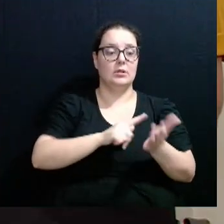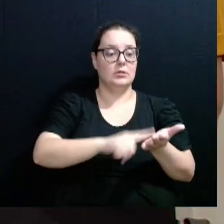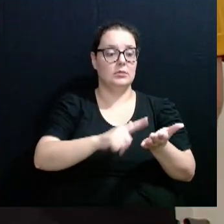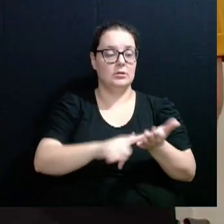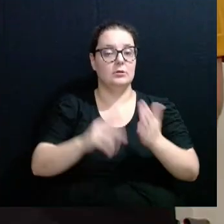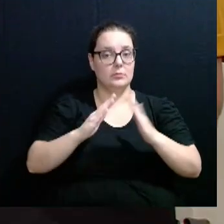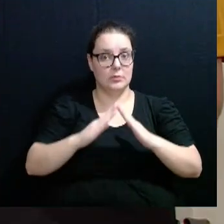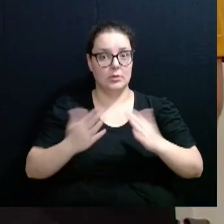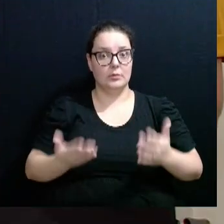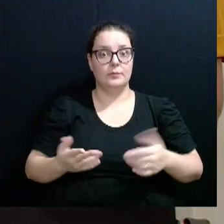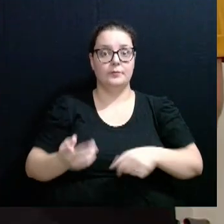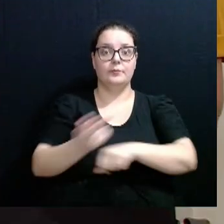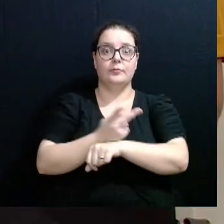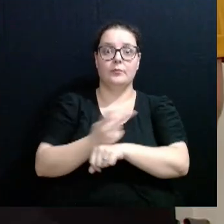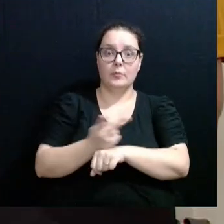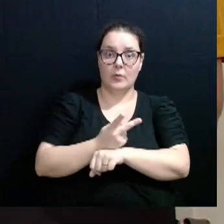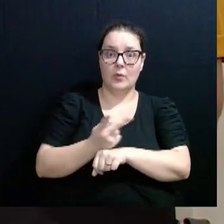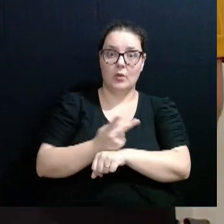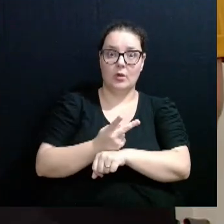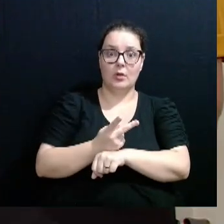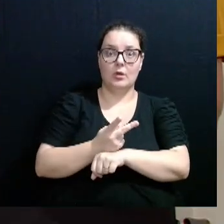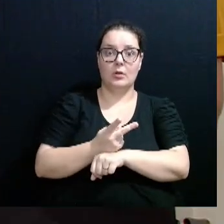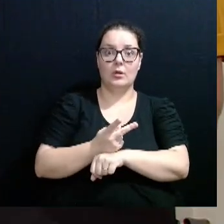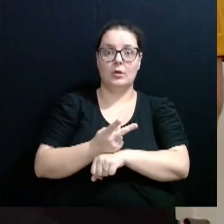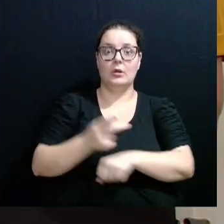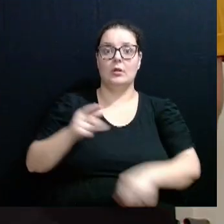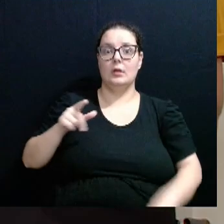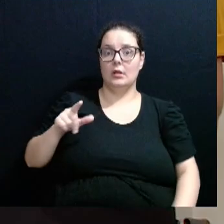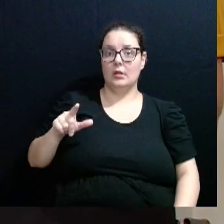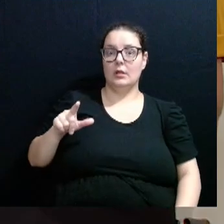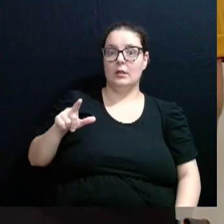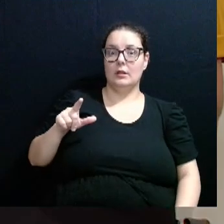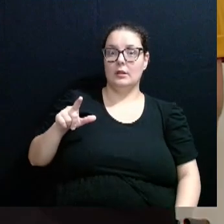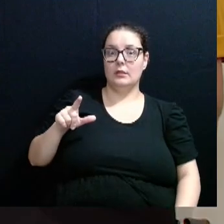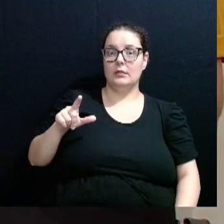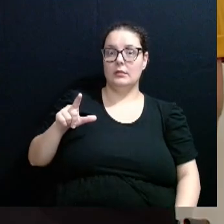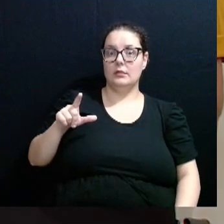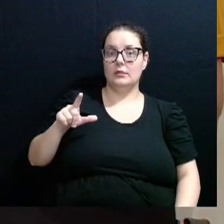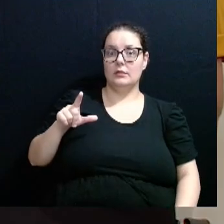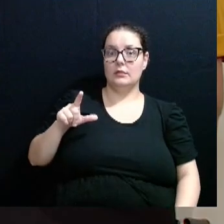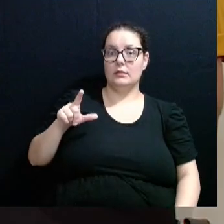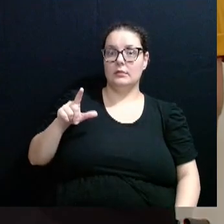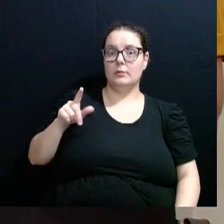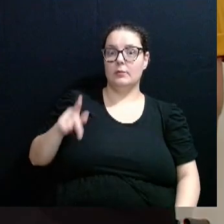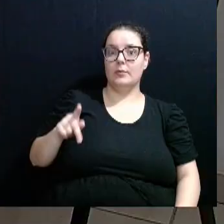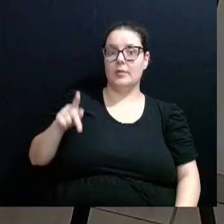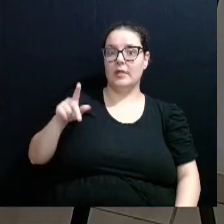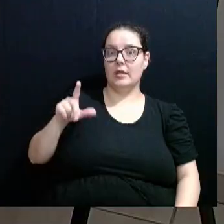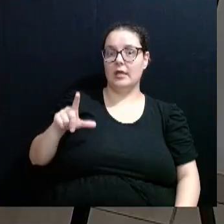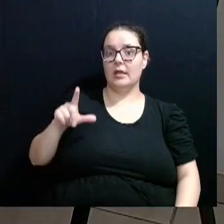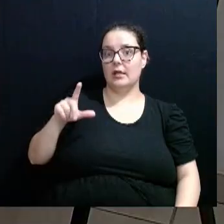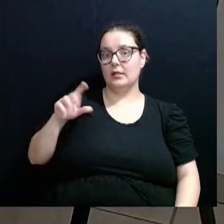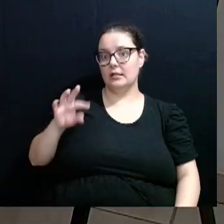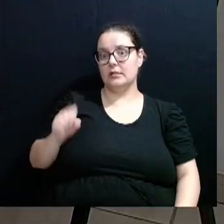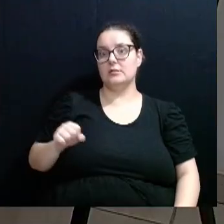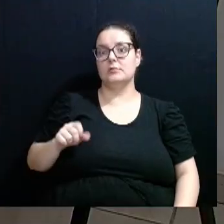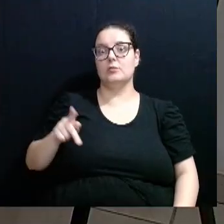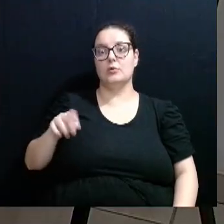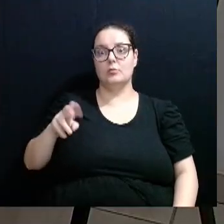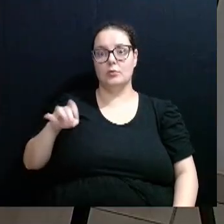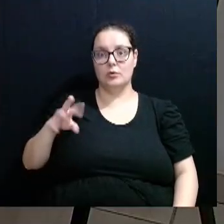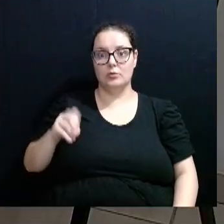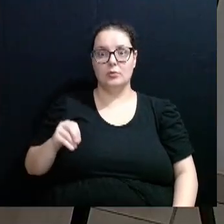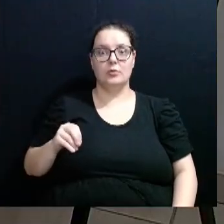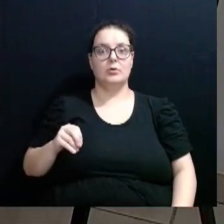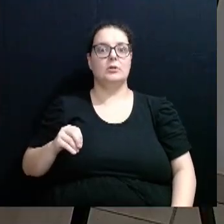e procuramos as PLPs, as Promotoras Legais Populares. Sim. Então fizemos parcerias com esses 5 e as